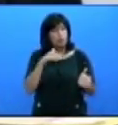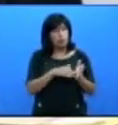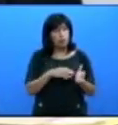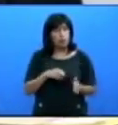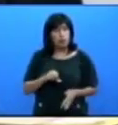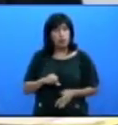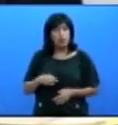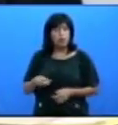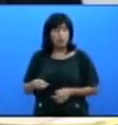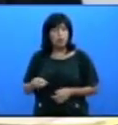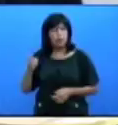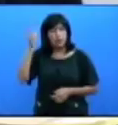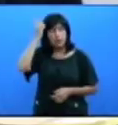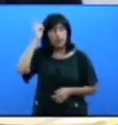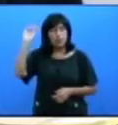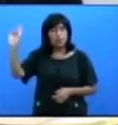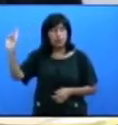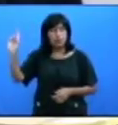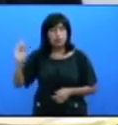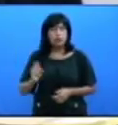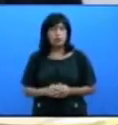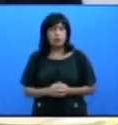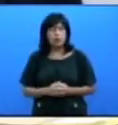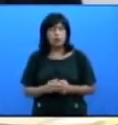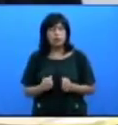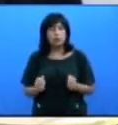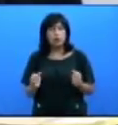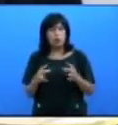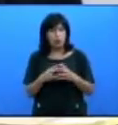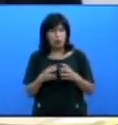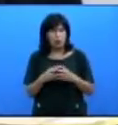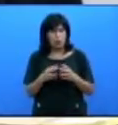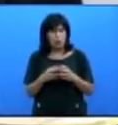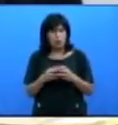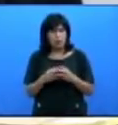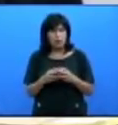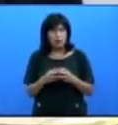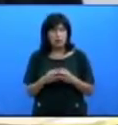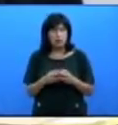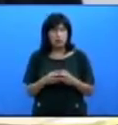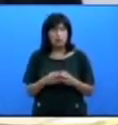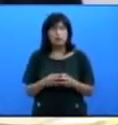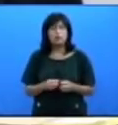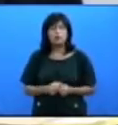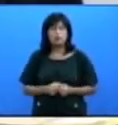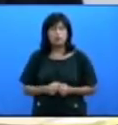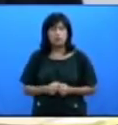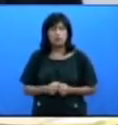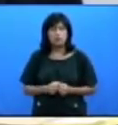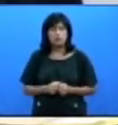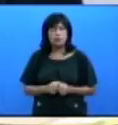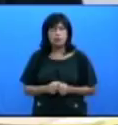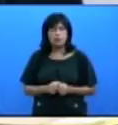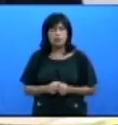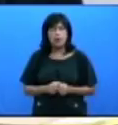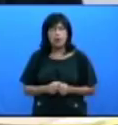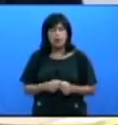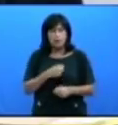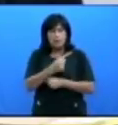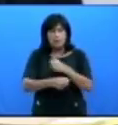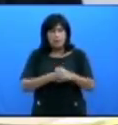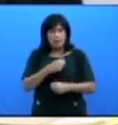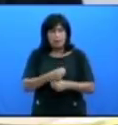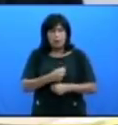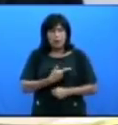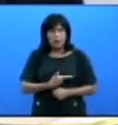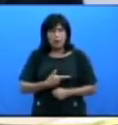prazo de vigência da comissão especial constituída pela Resolução 1767, de 9 de agosto